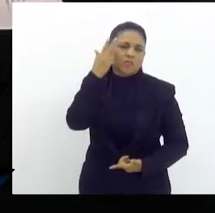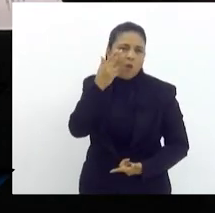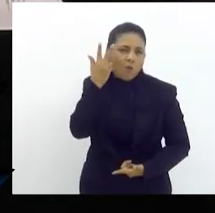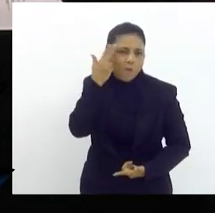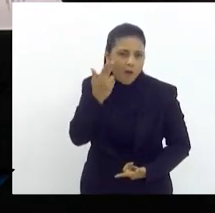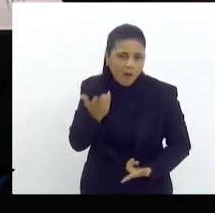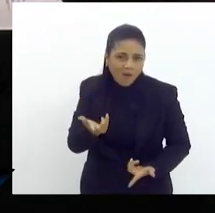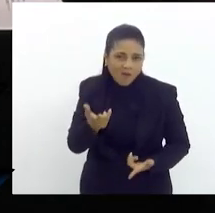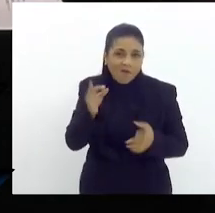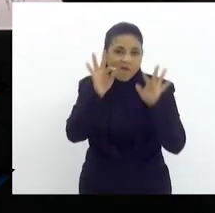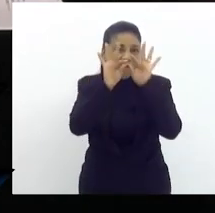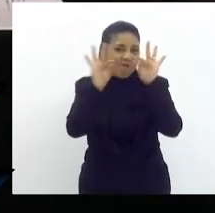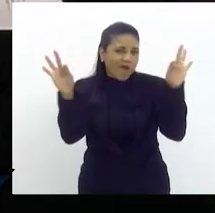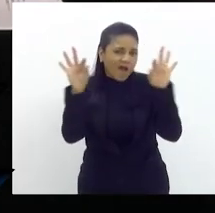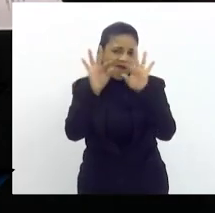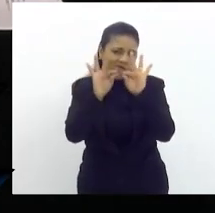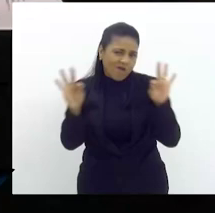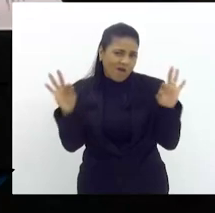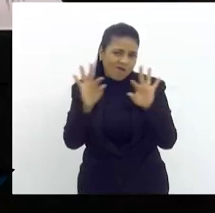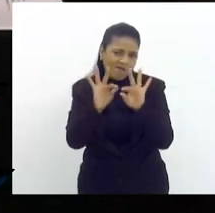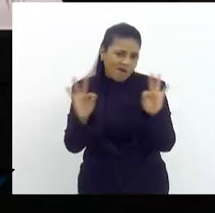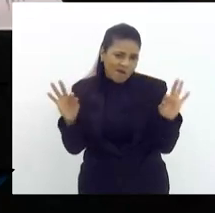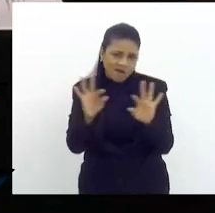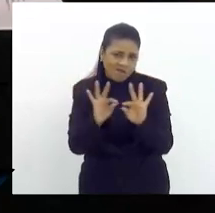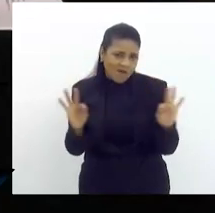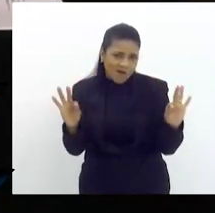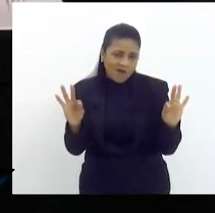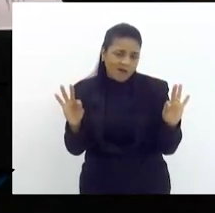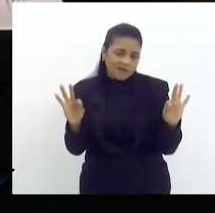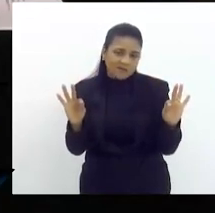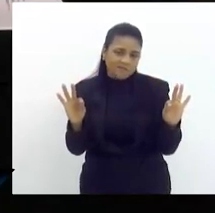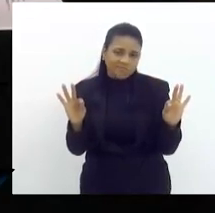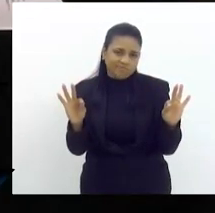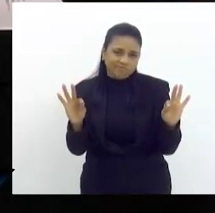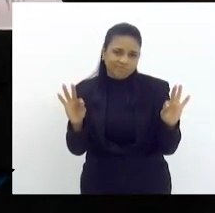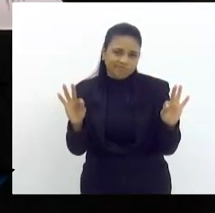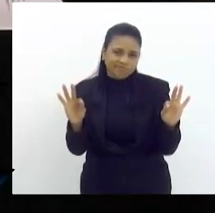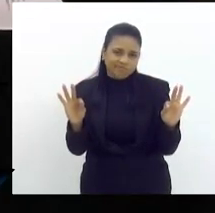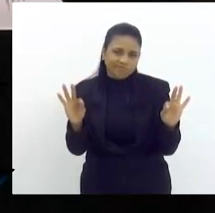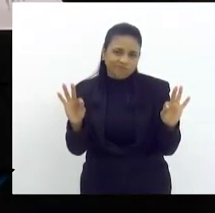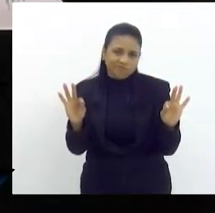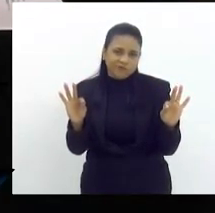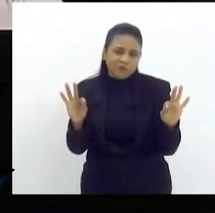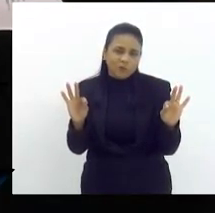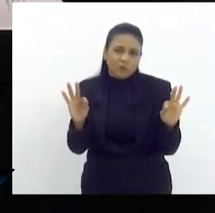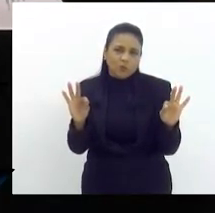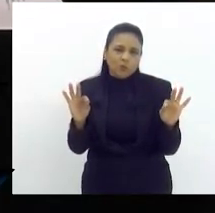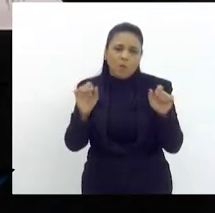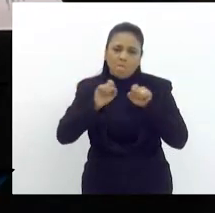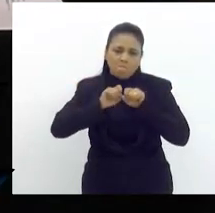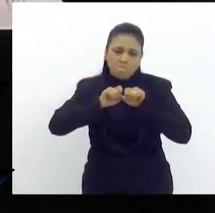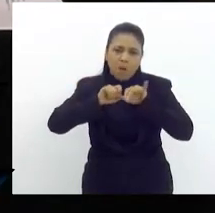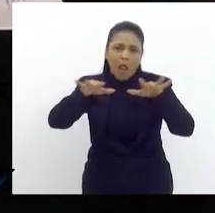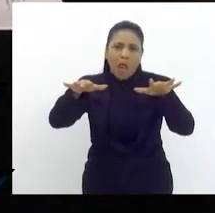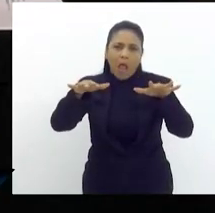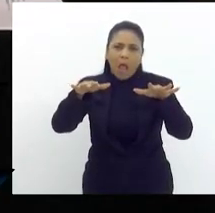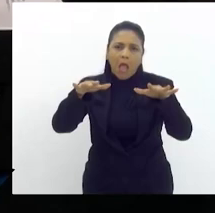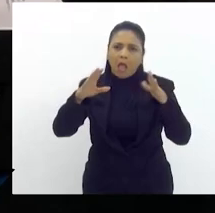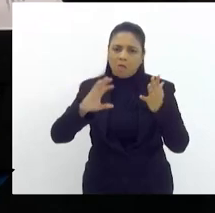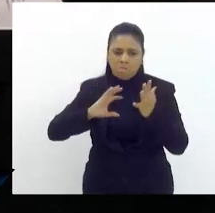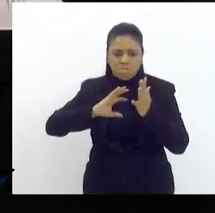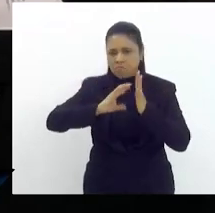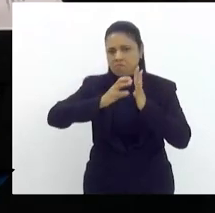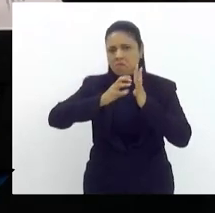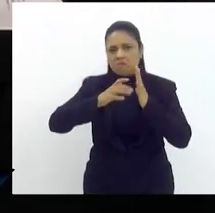as frases comuns não costumam gerar repercussão e engajamento